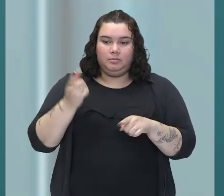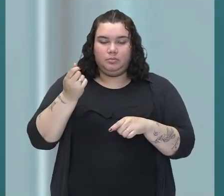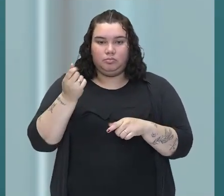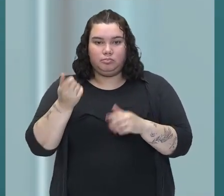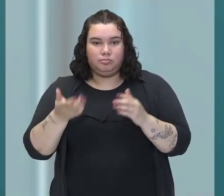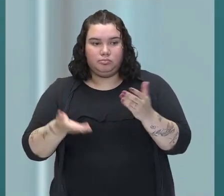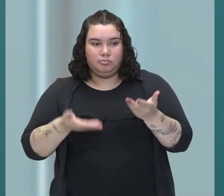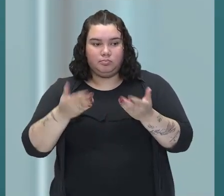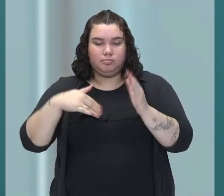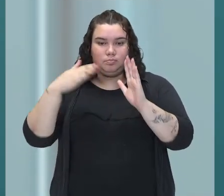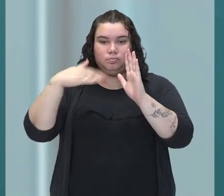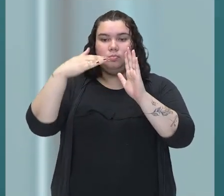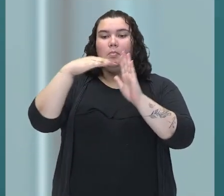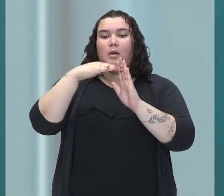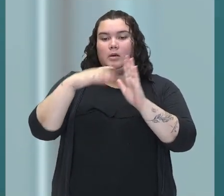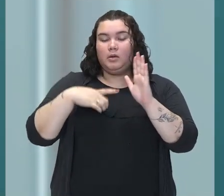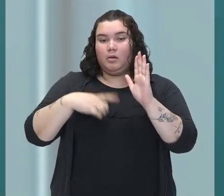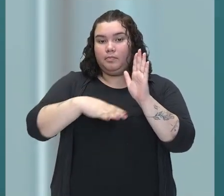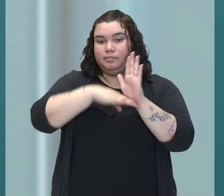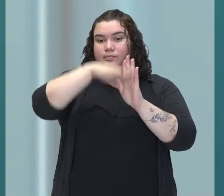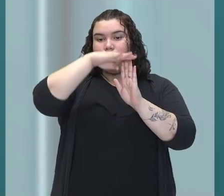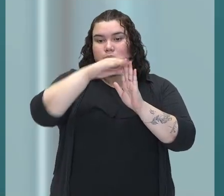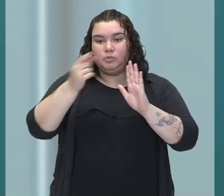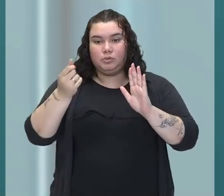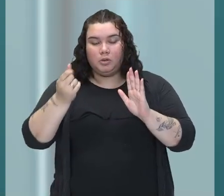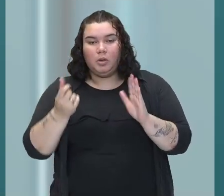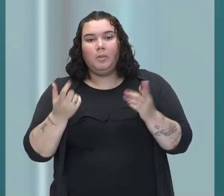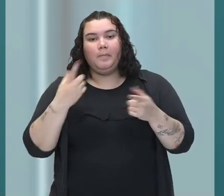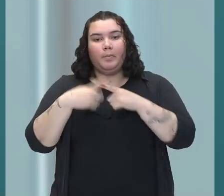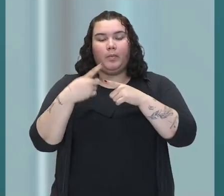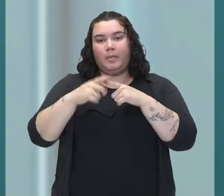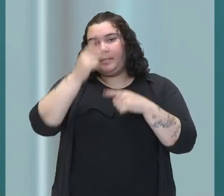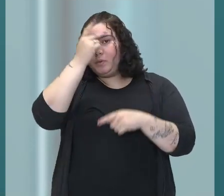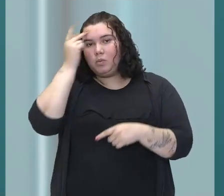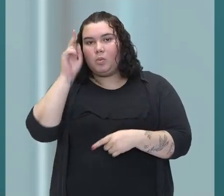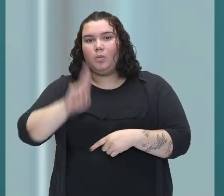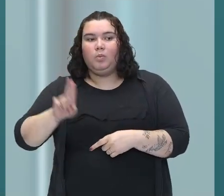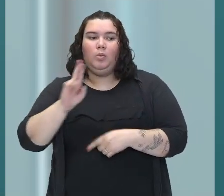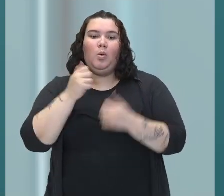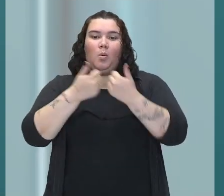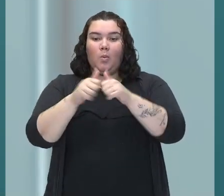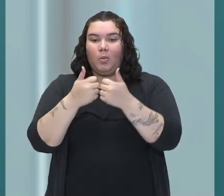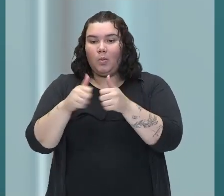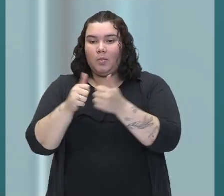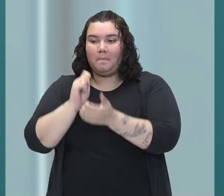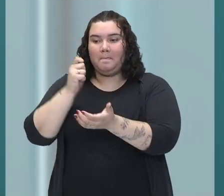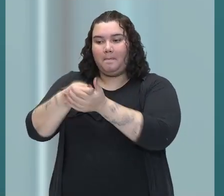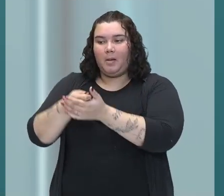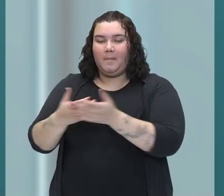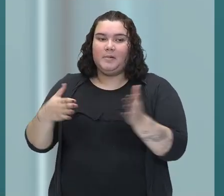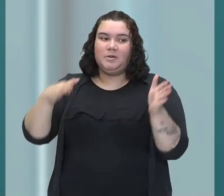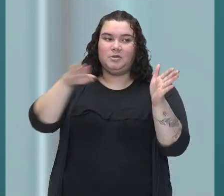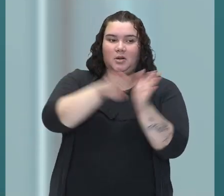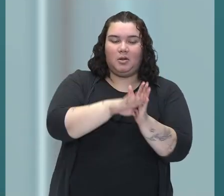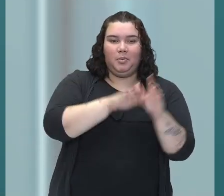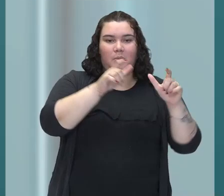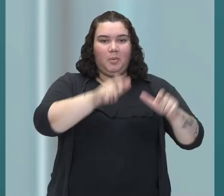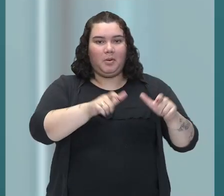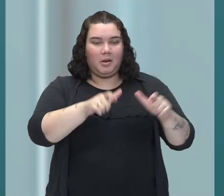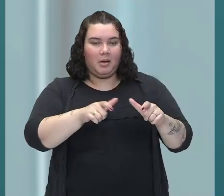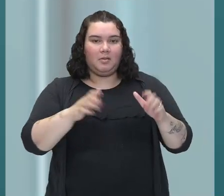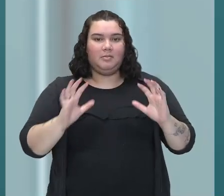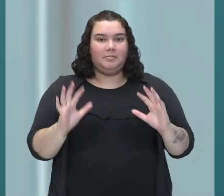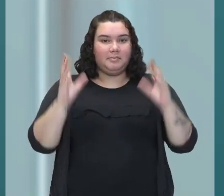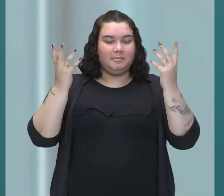conta do público que vem utilizar aquele serviço para chegar até o local do evento,